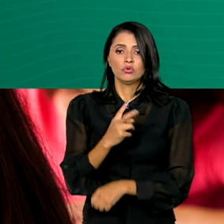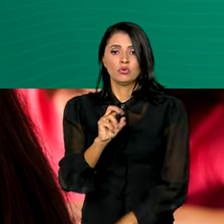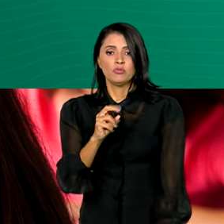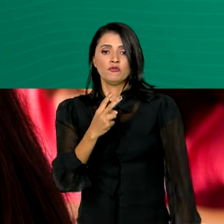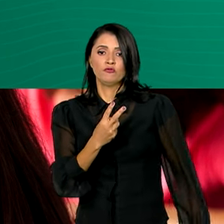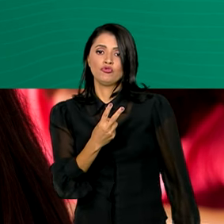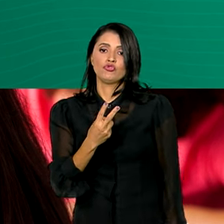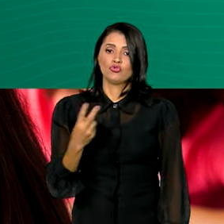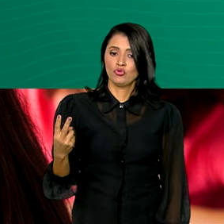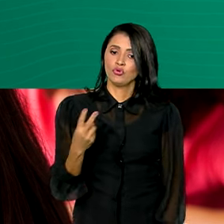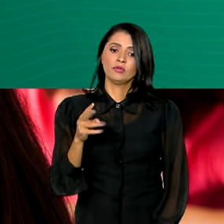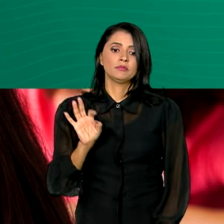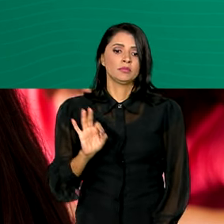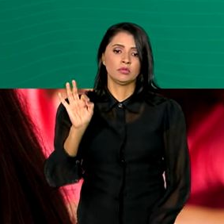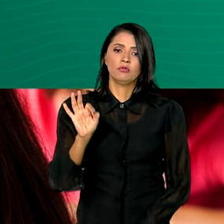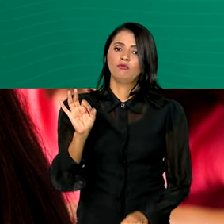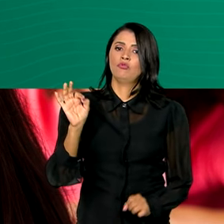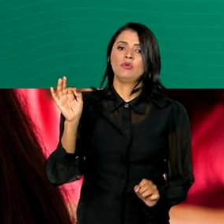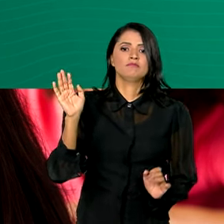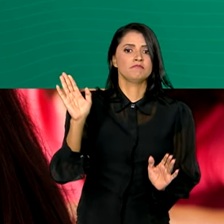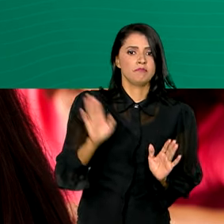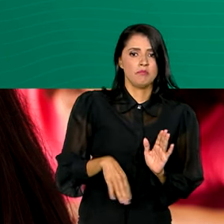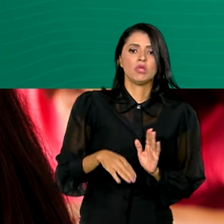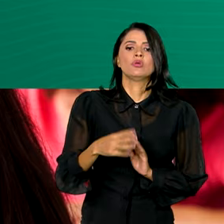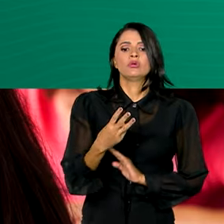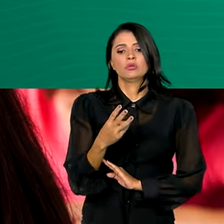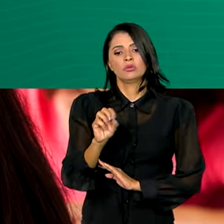esse percentual foi ainda menor,